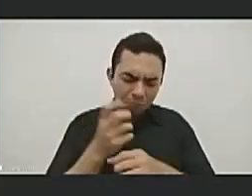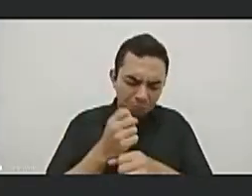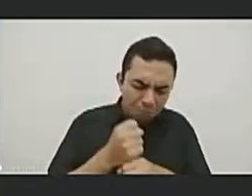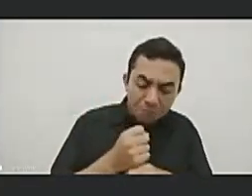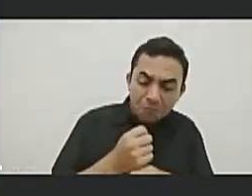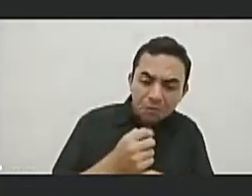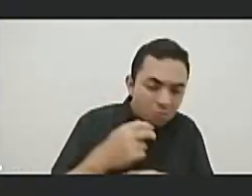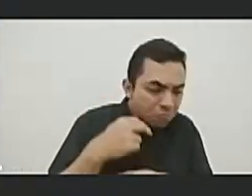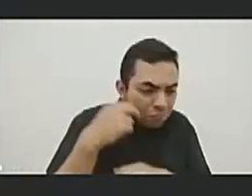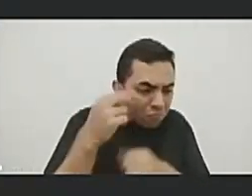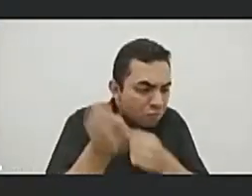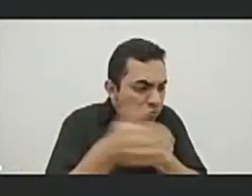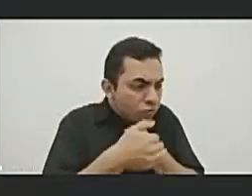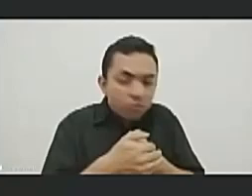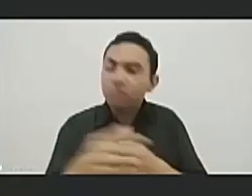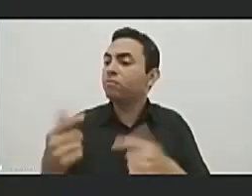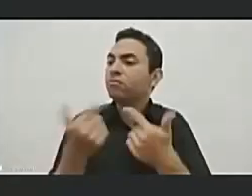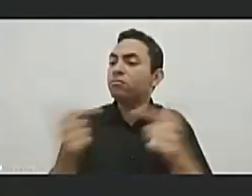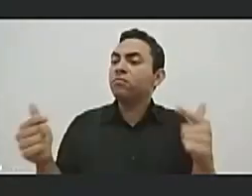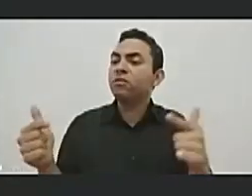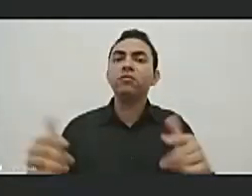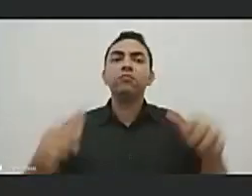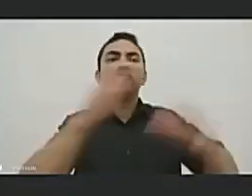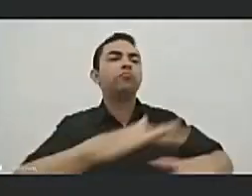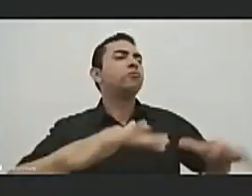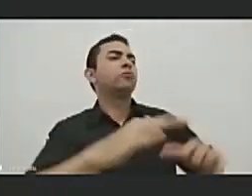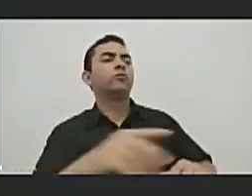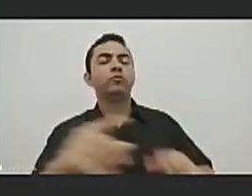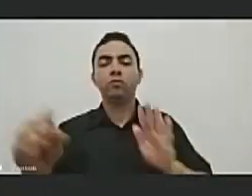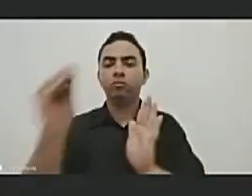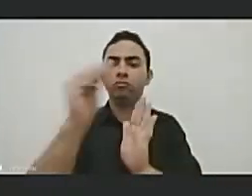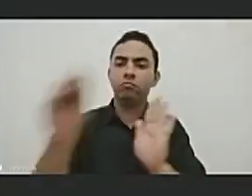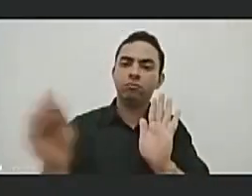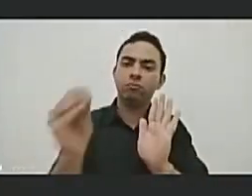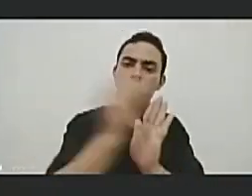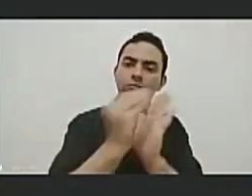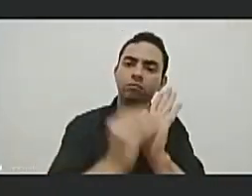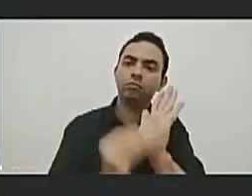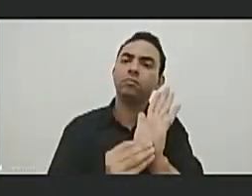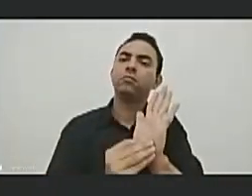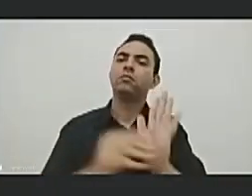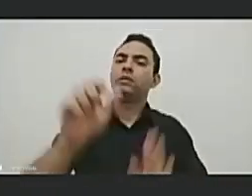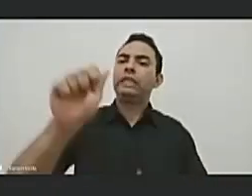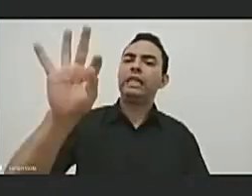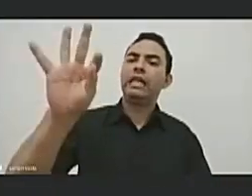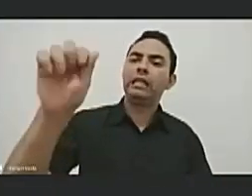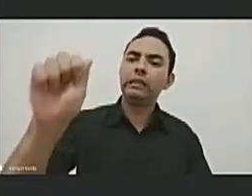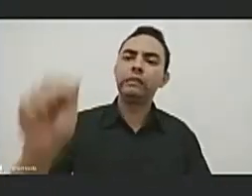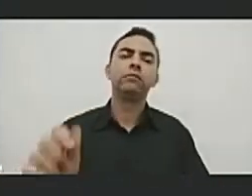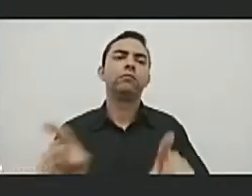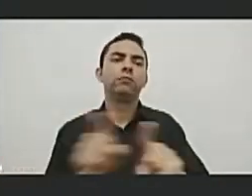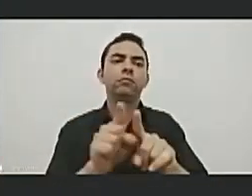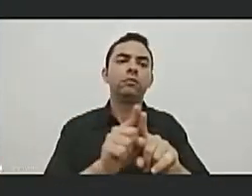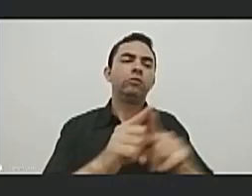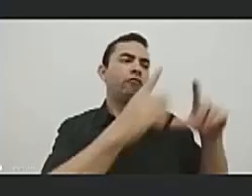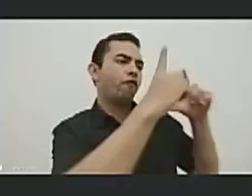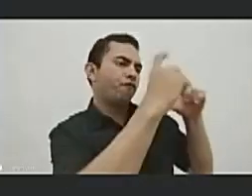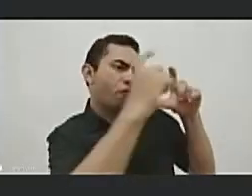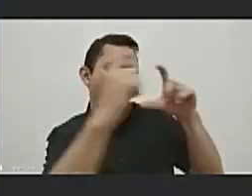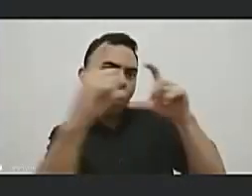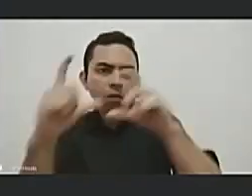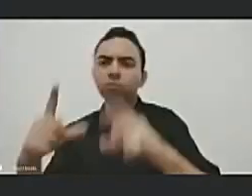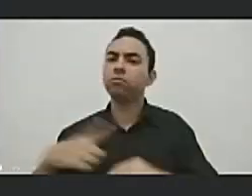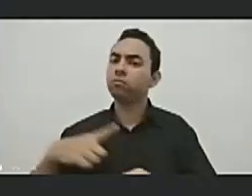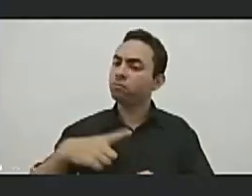registramos com foto com as pessoas as próprias famílias nos enviam e o que o que talvez é o pouquinho que nós podemos estar ajudando elas